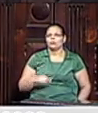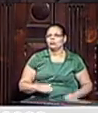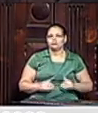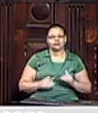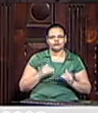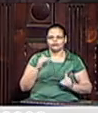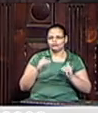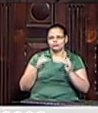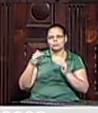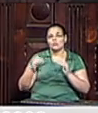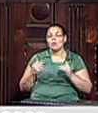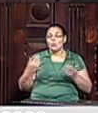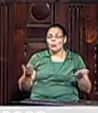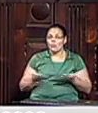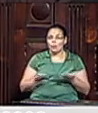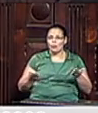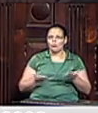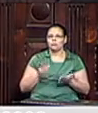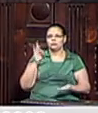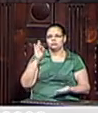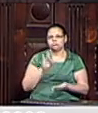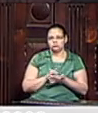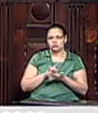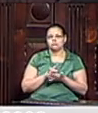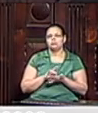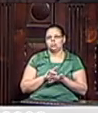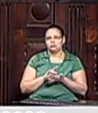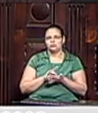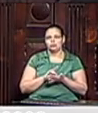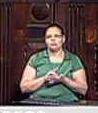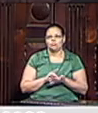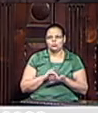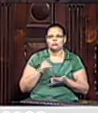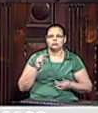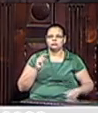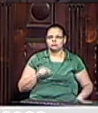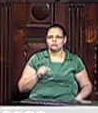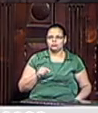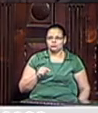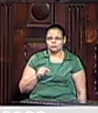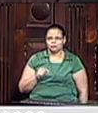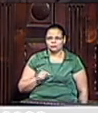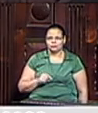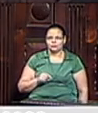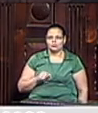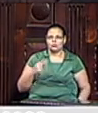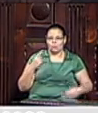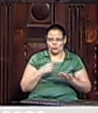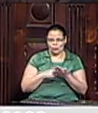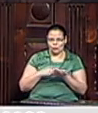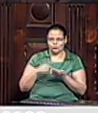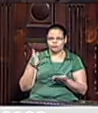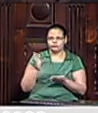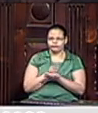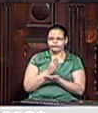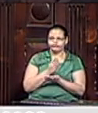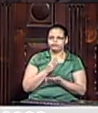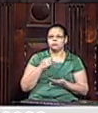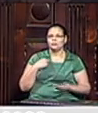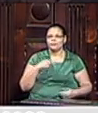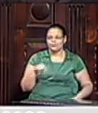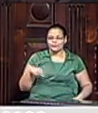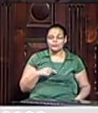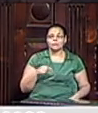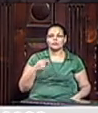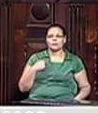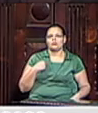níveis. Hoje, essa realidade vem à tona como a ressaca do golpe. Aqueles que se articularam ao redor